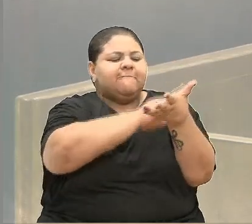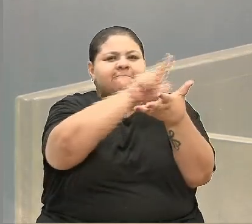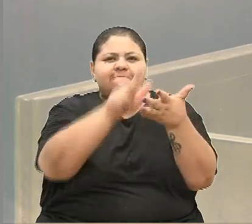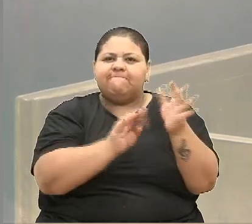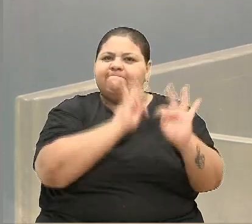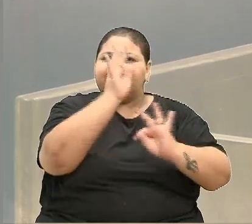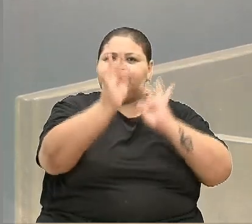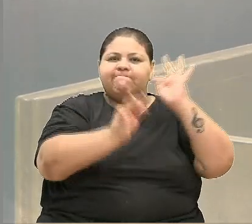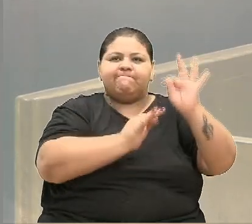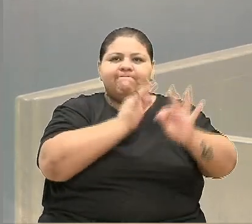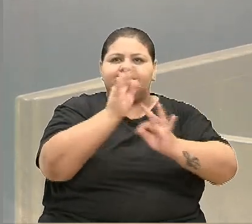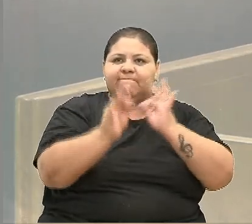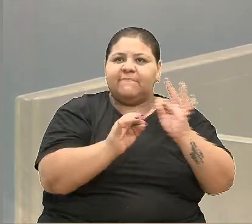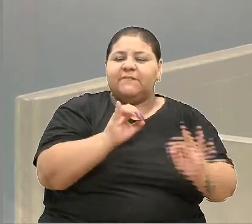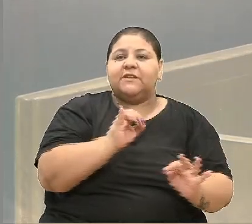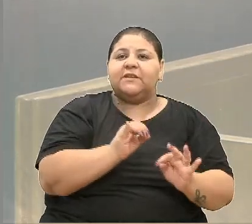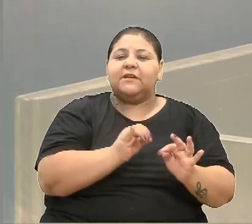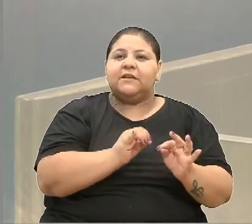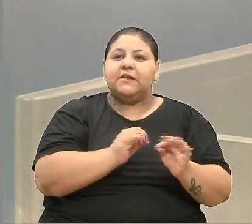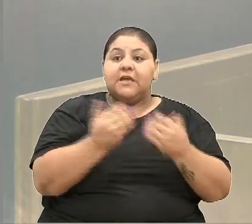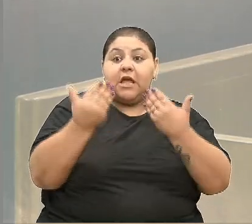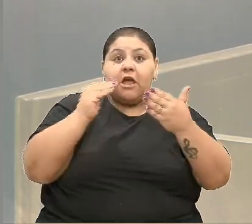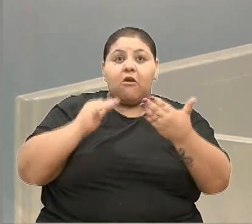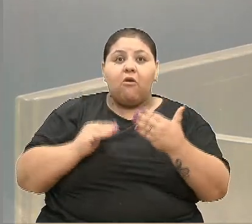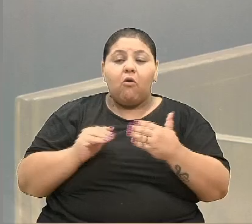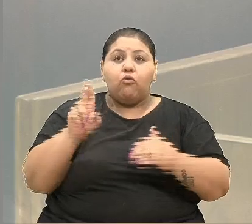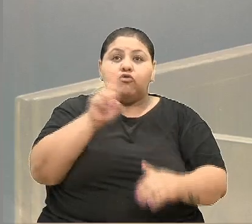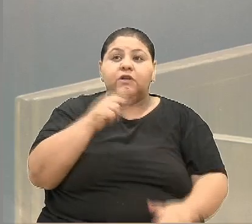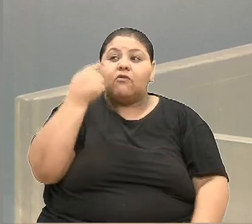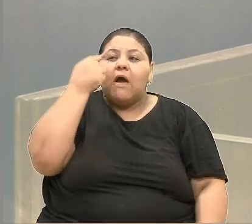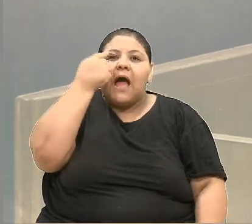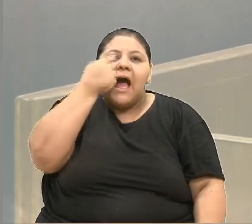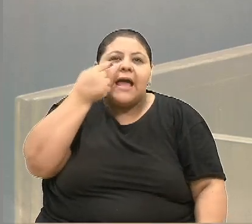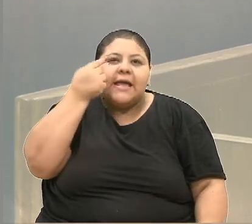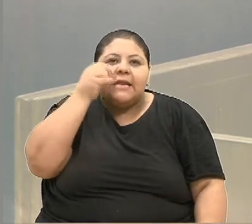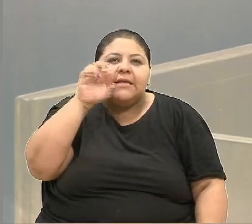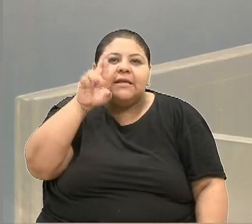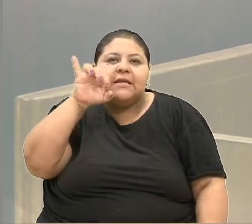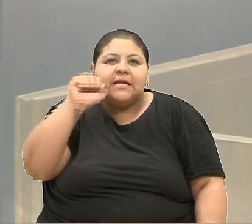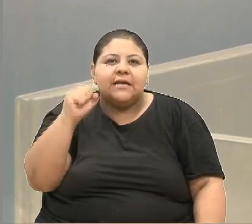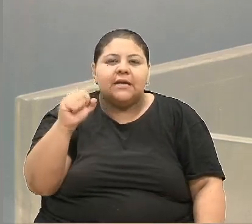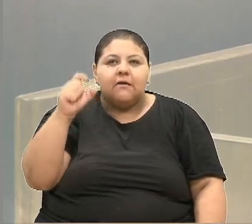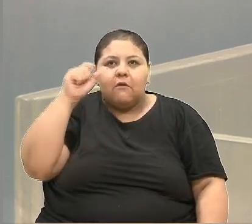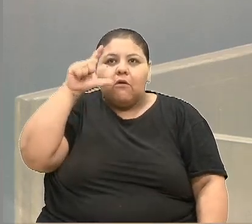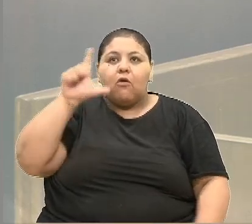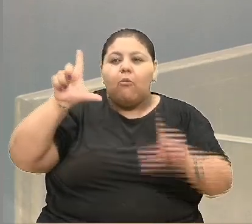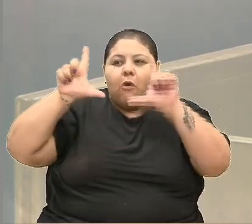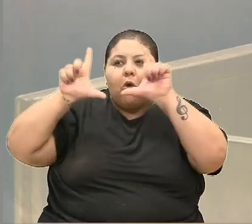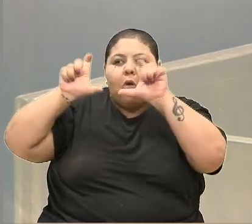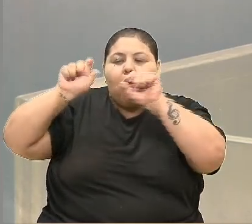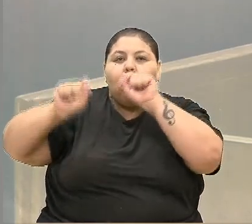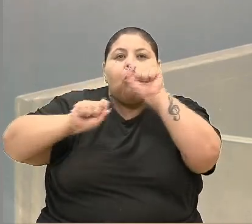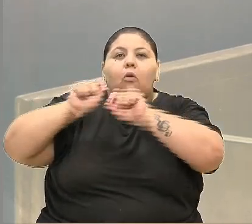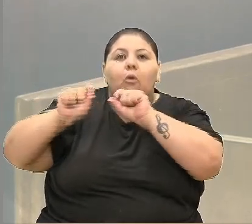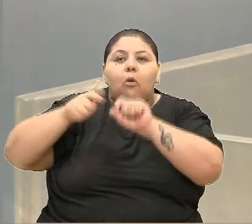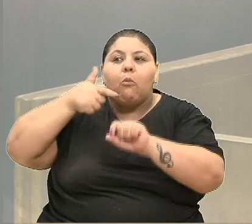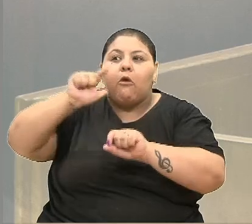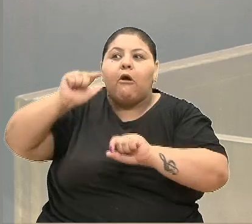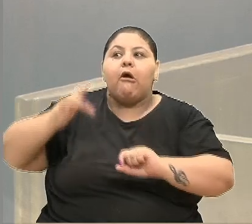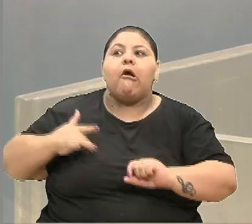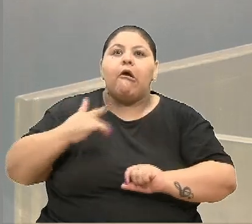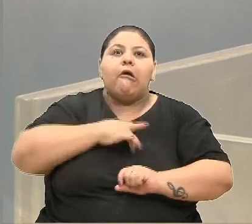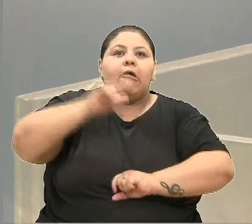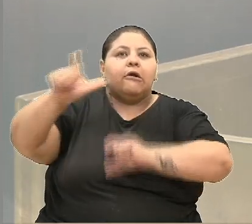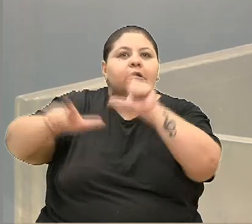terapias, iridologia, que é a avaliação através da íris dos olhos, tira uma fotografia, consegue ver como é que está a saúde da